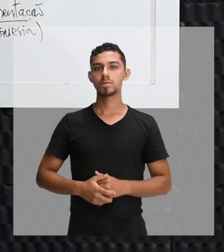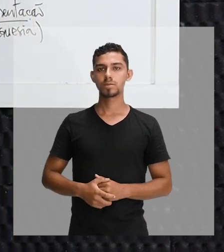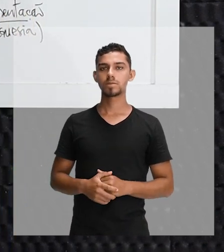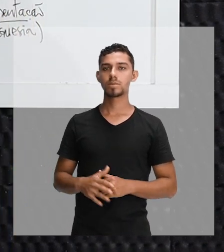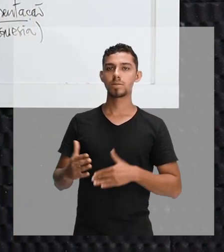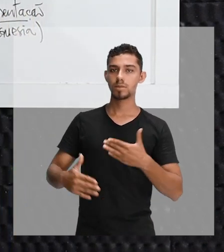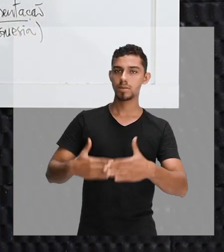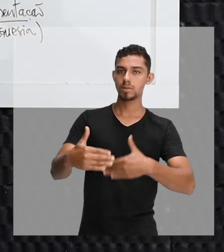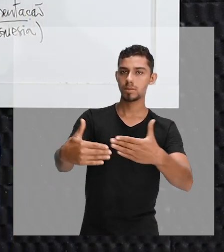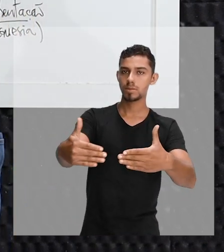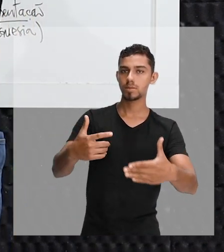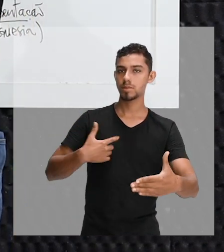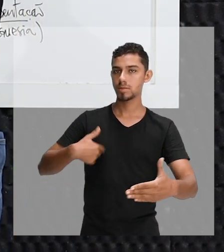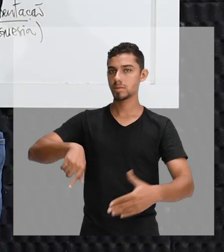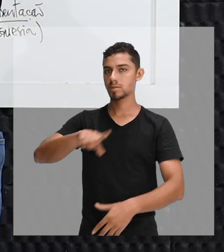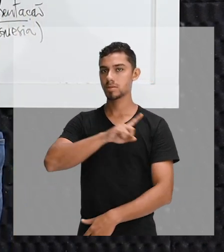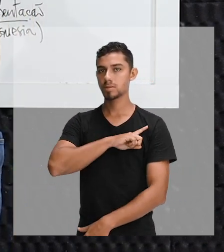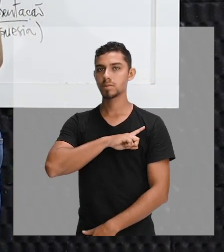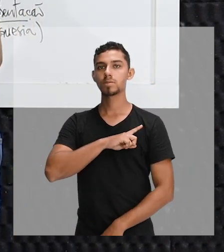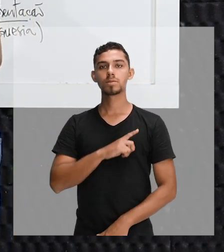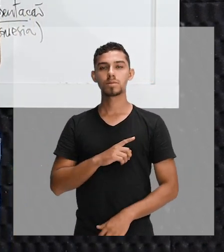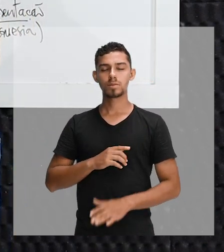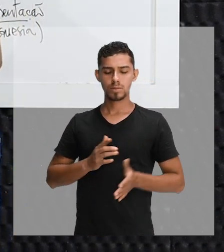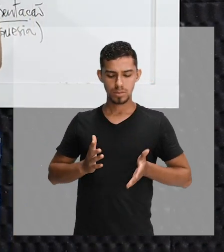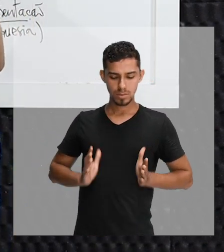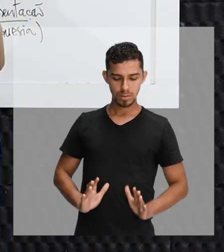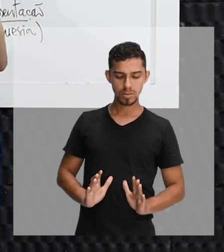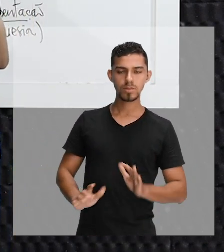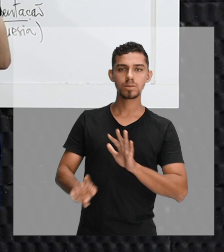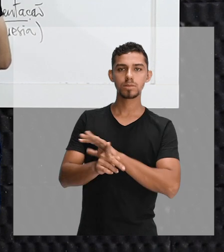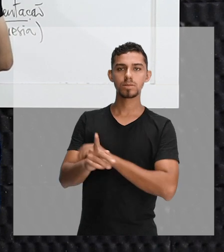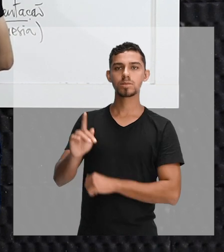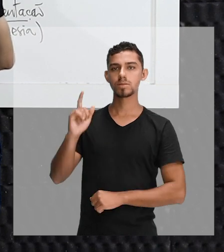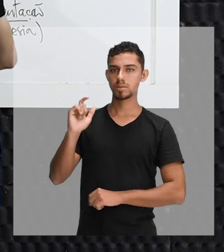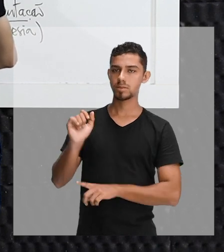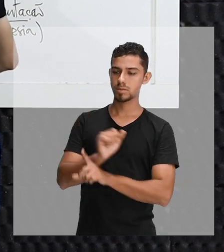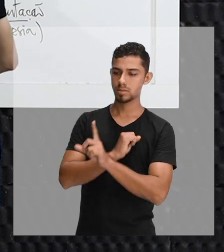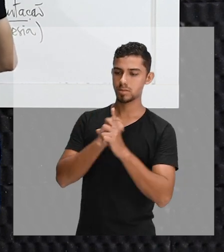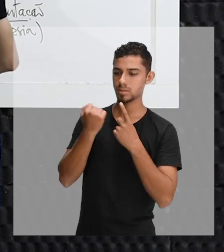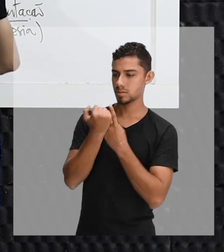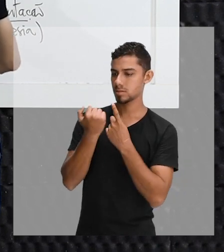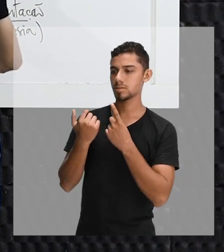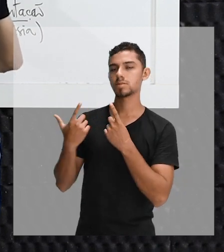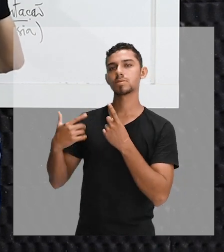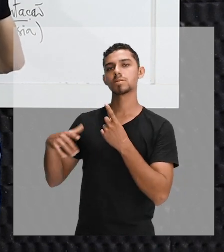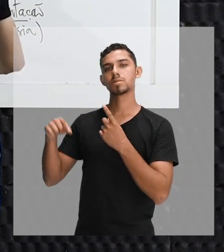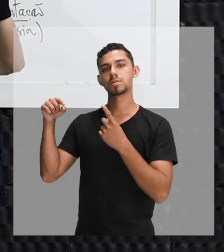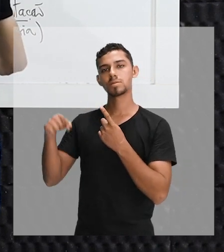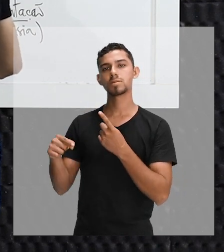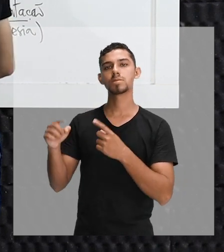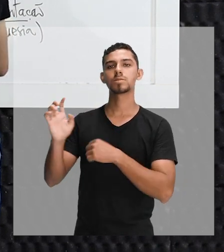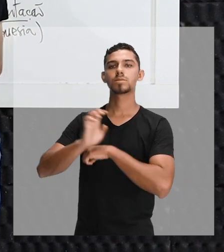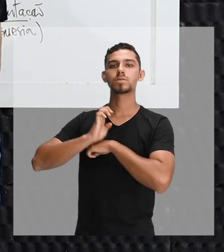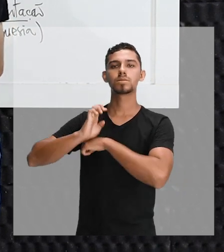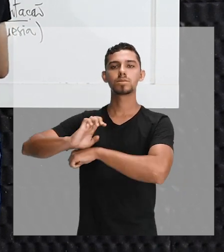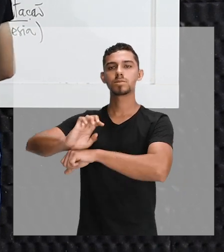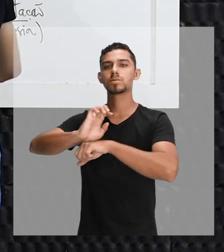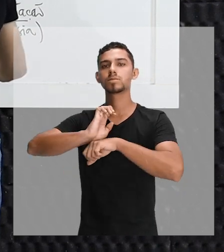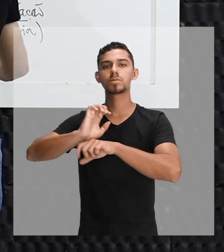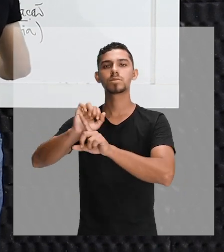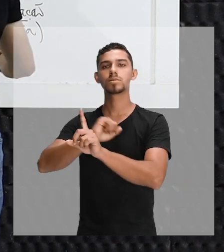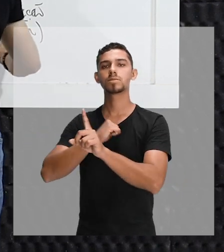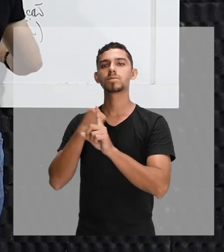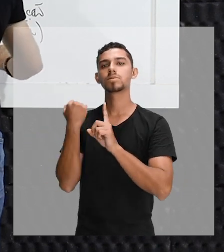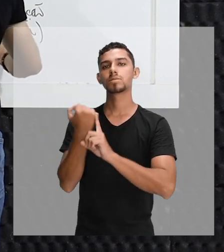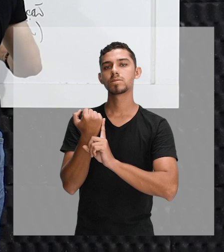além de, vamos ver também nascer o Estado socialista, certo? Que aqui eu